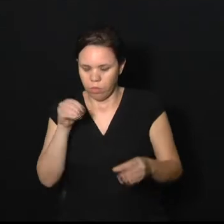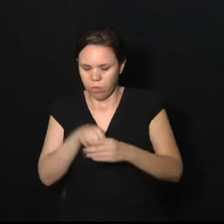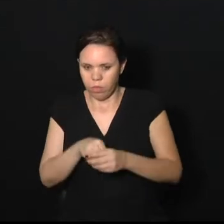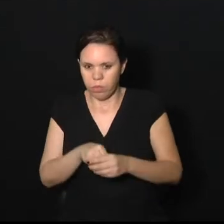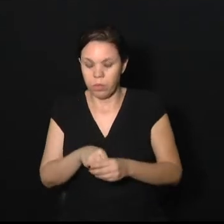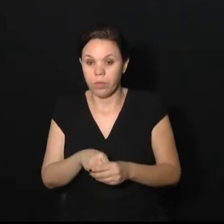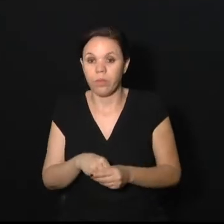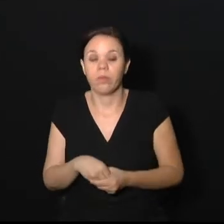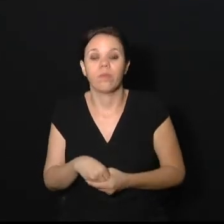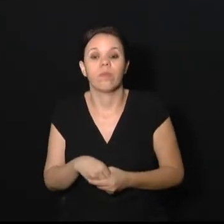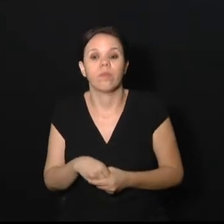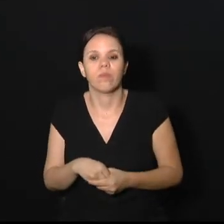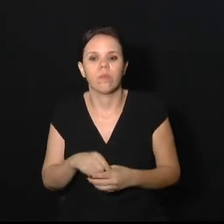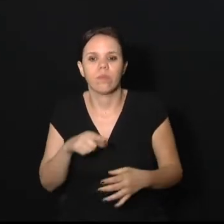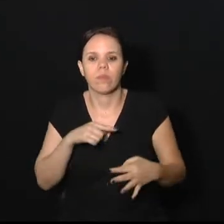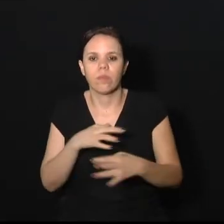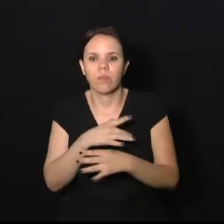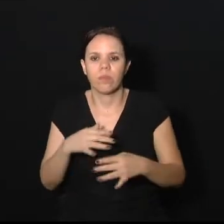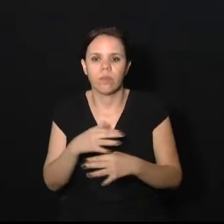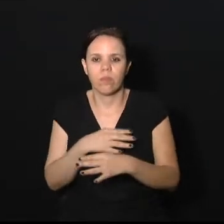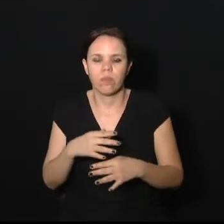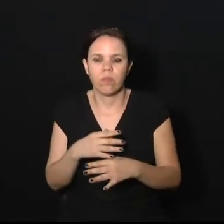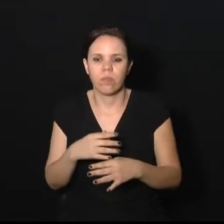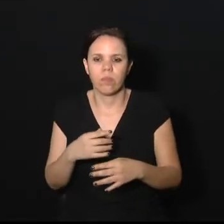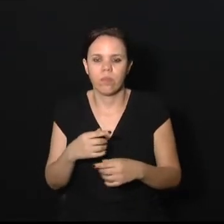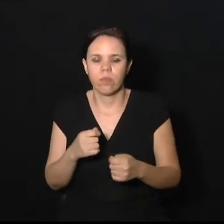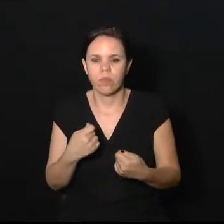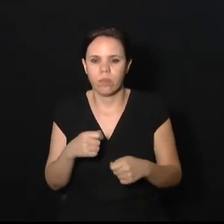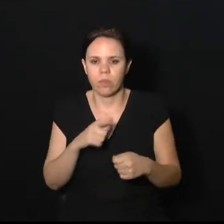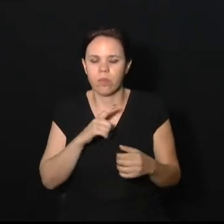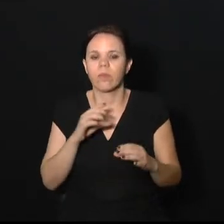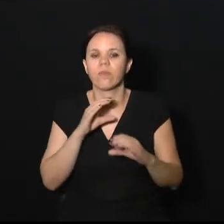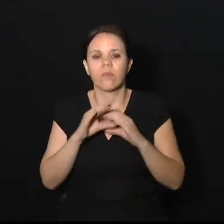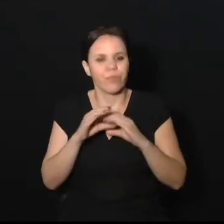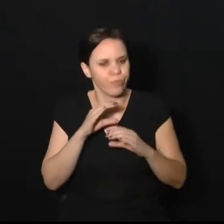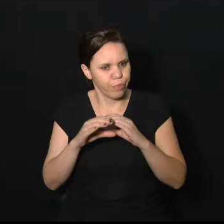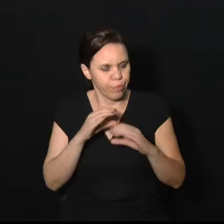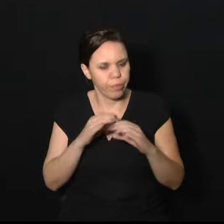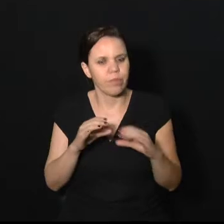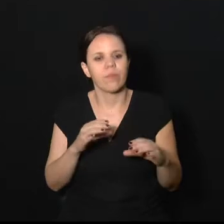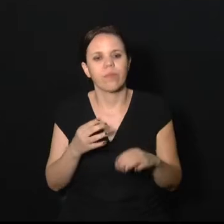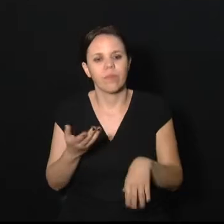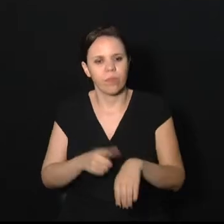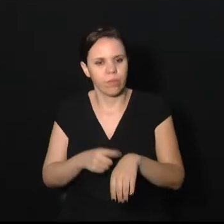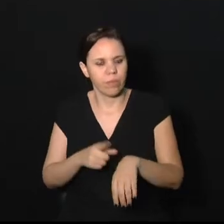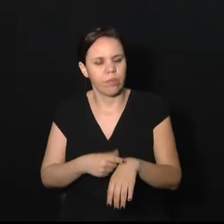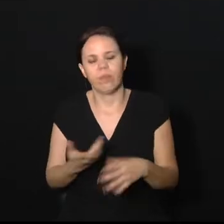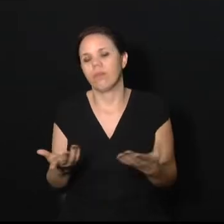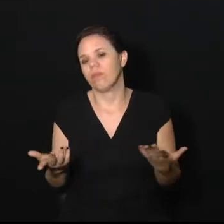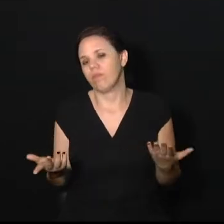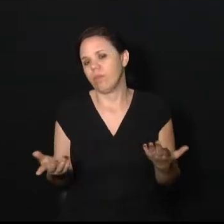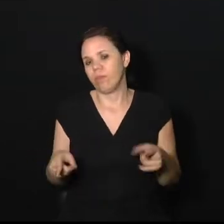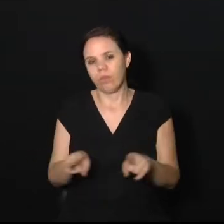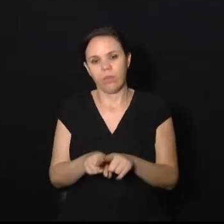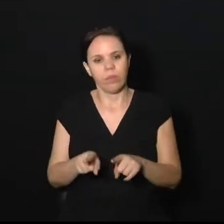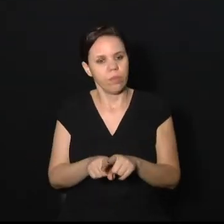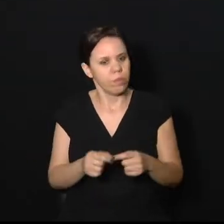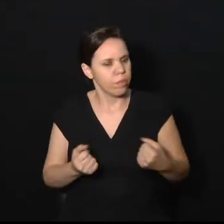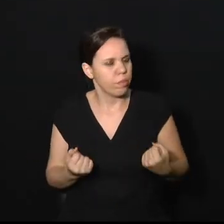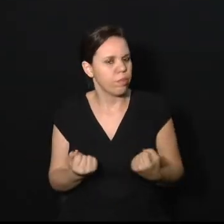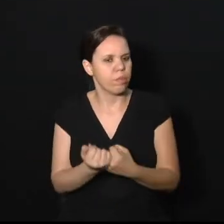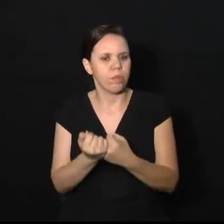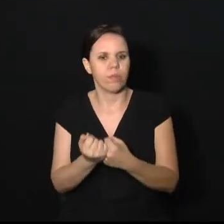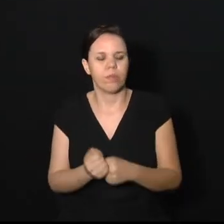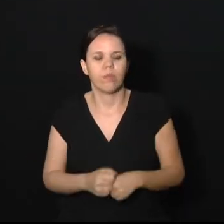de uma cidade ser inteligente, ela também precisa as áreas precisam se conversar, precisa otimizar recursos. Né? Então, isso também é bem